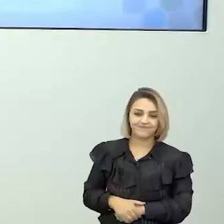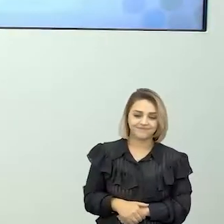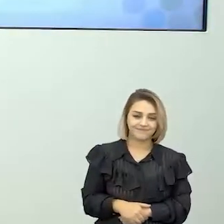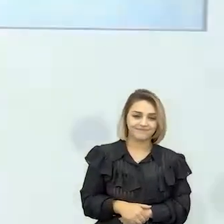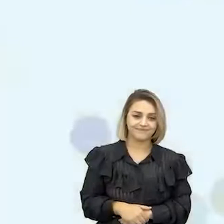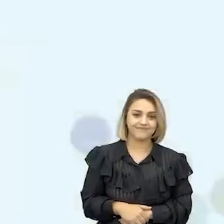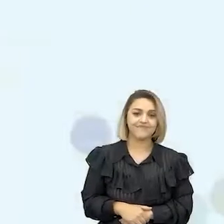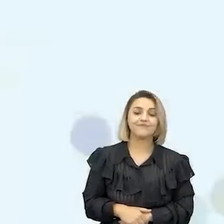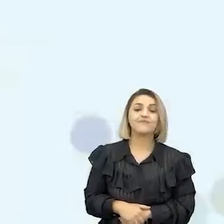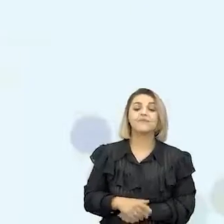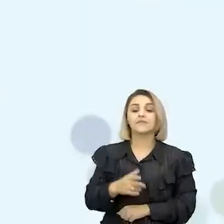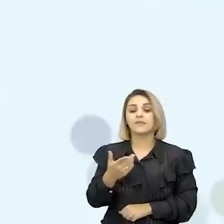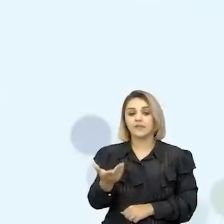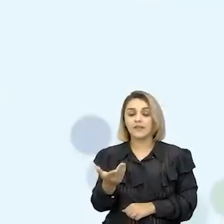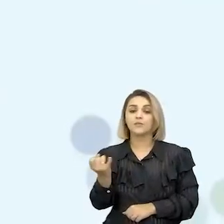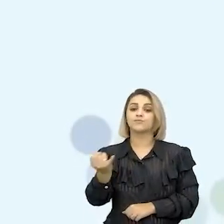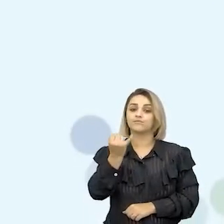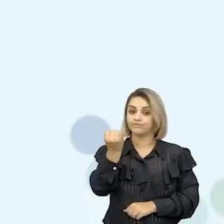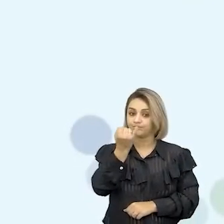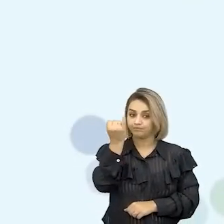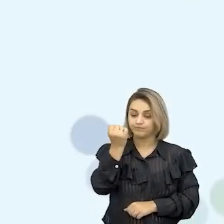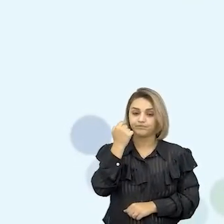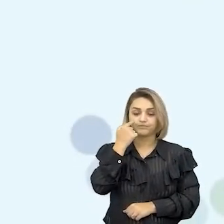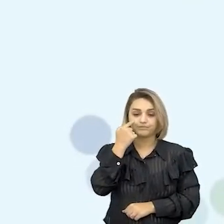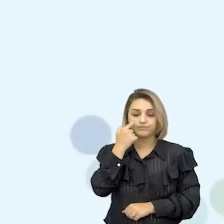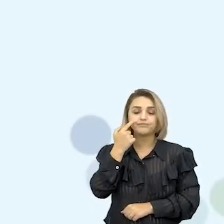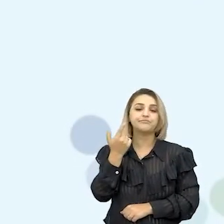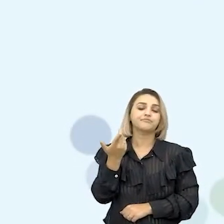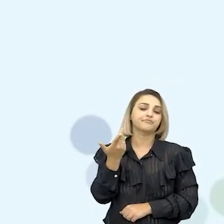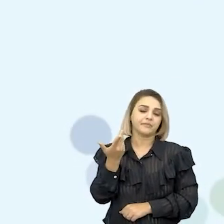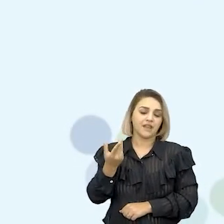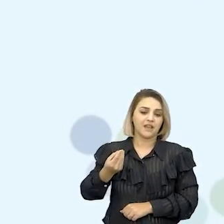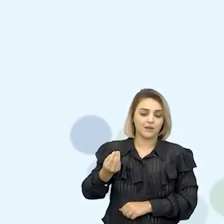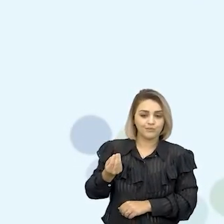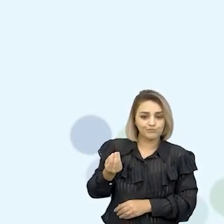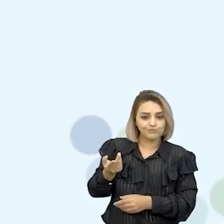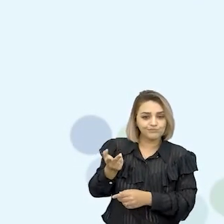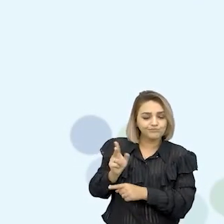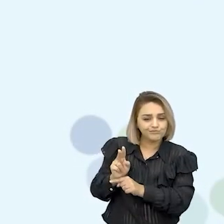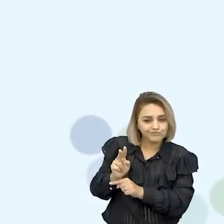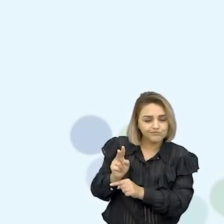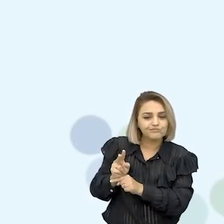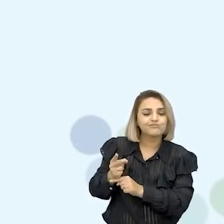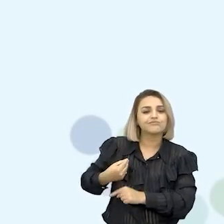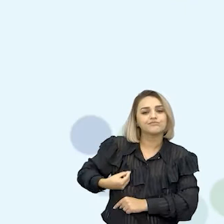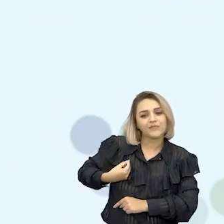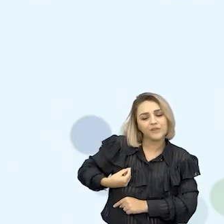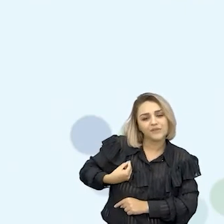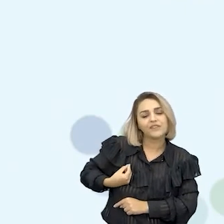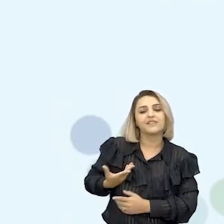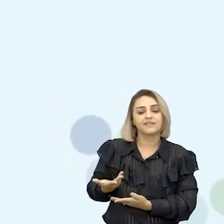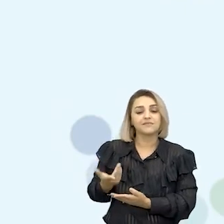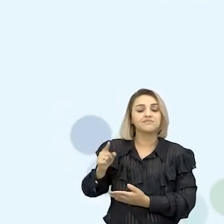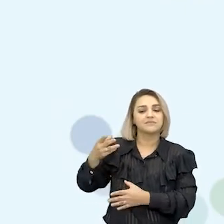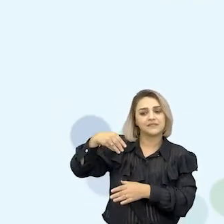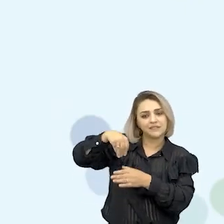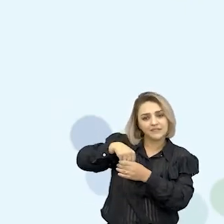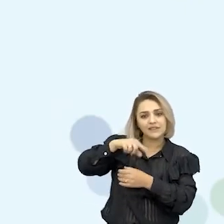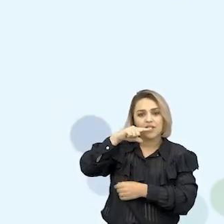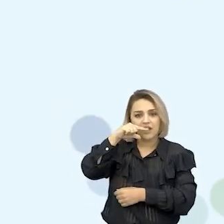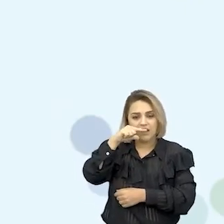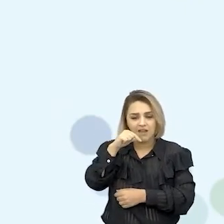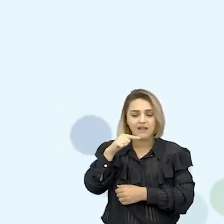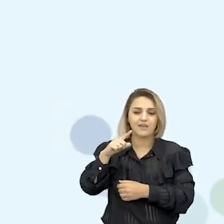Nós estamos vendo outra propriedade importante, principalmente para a manutenção da vida. Propriedade encontrada também na água, que existe em função